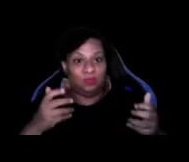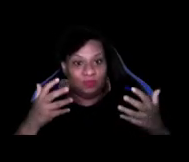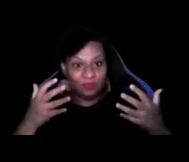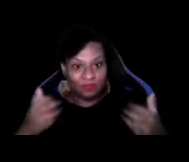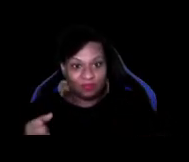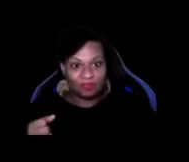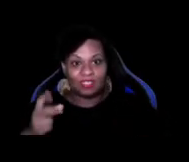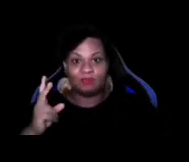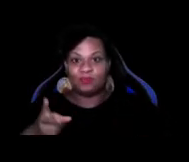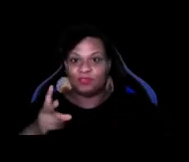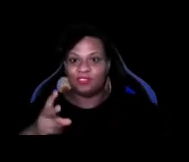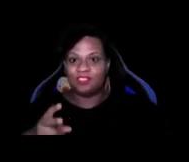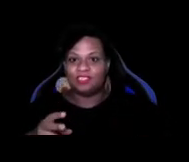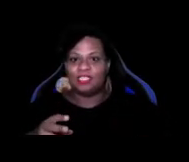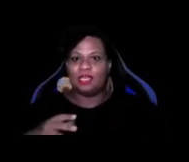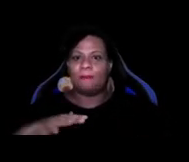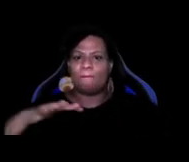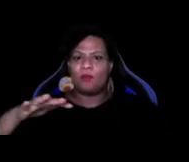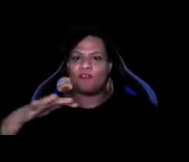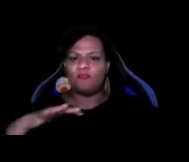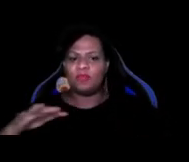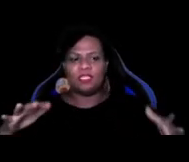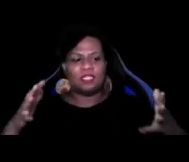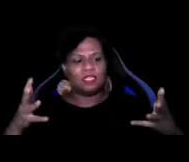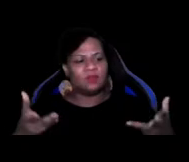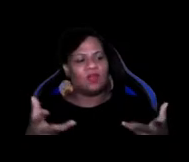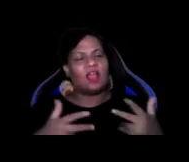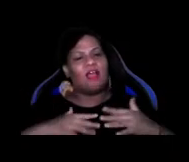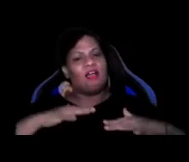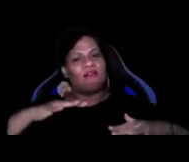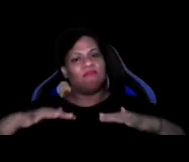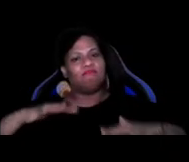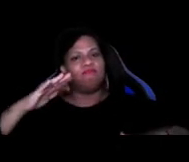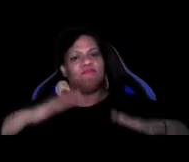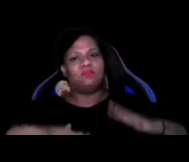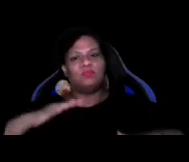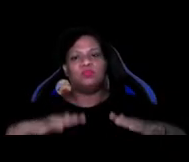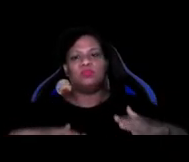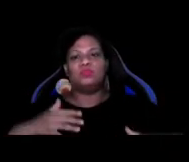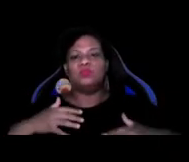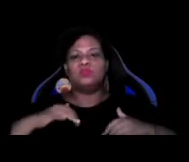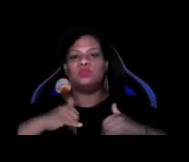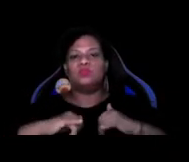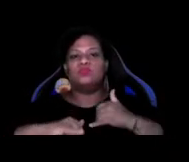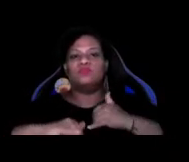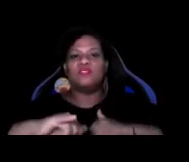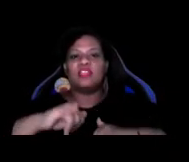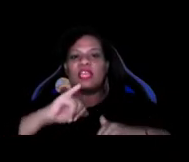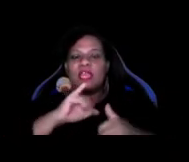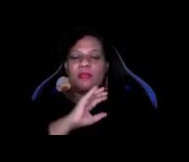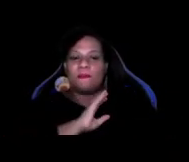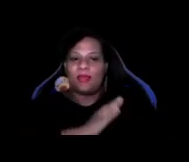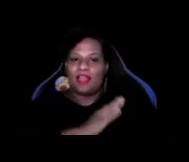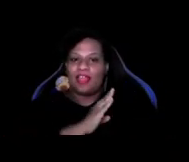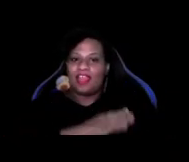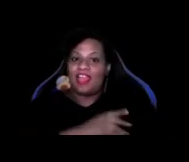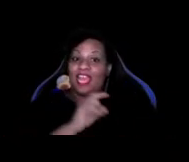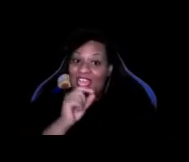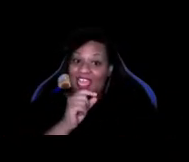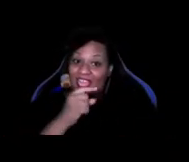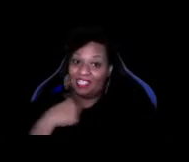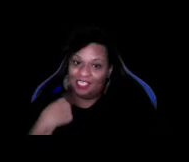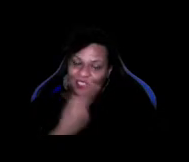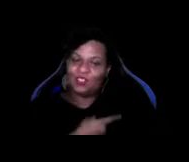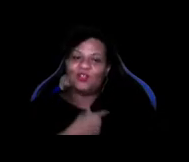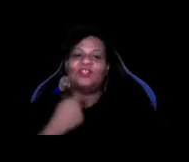nessa missão, movimentando a arte, movimentando os tambores, fazendo vibrar corações, né, porque é disso que a nossa terra